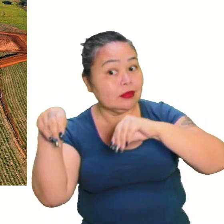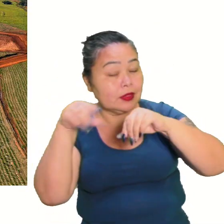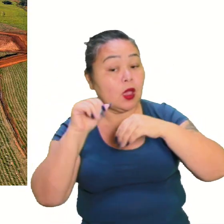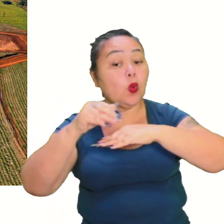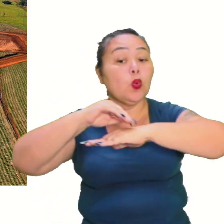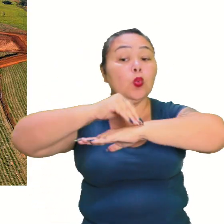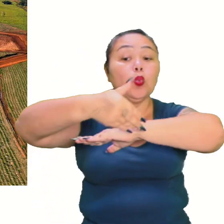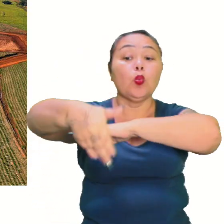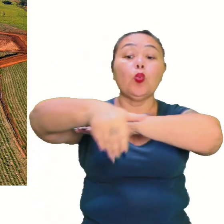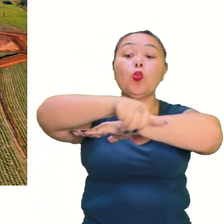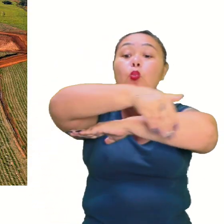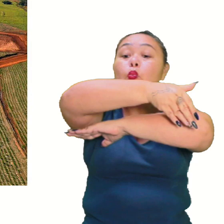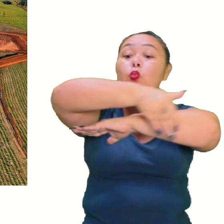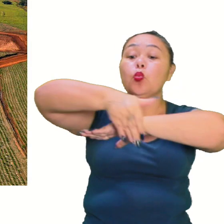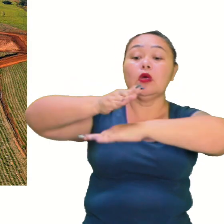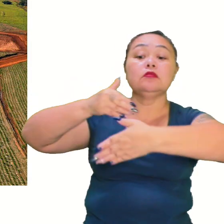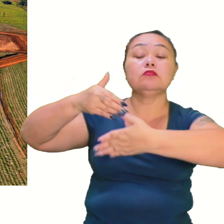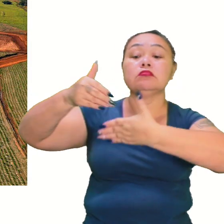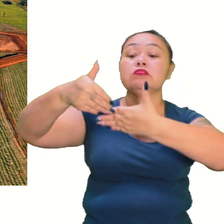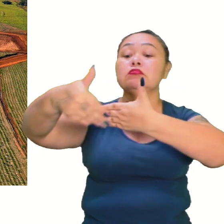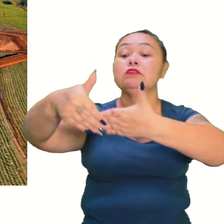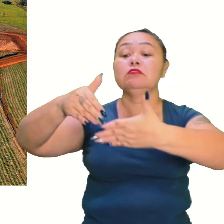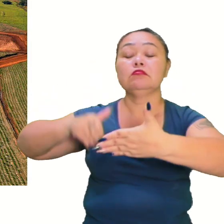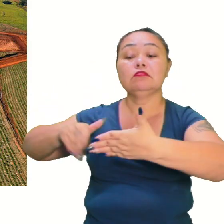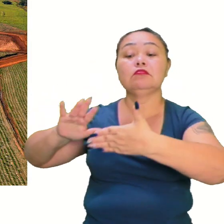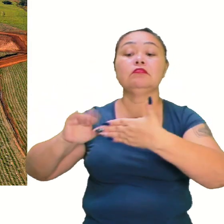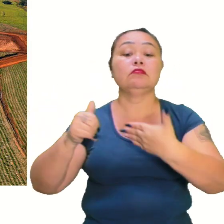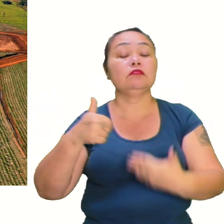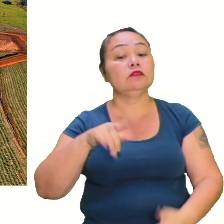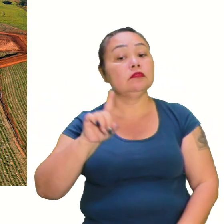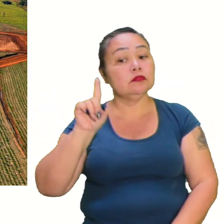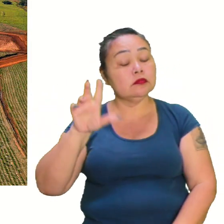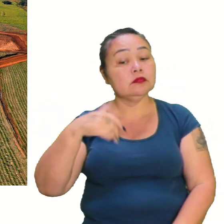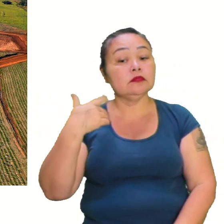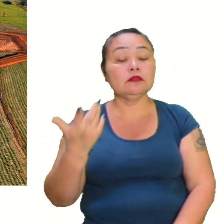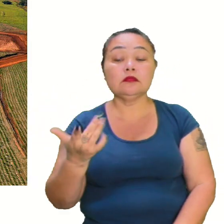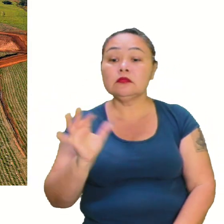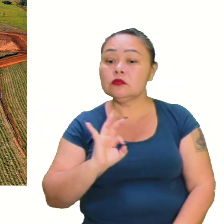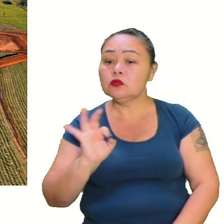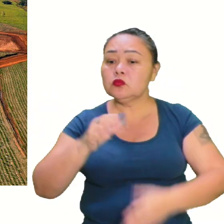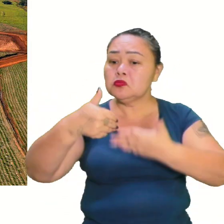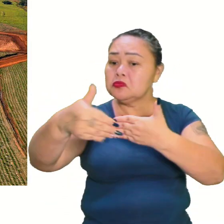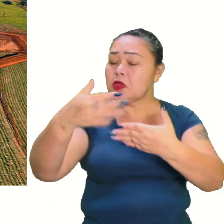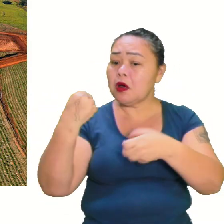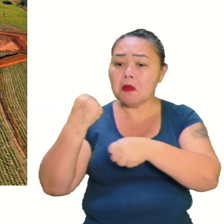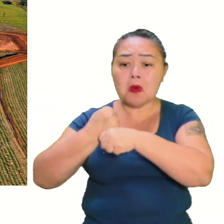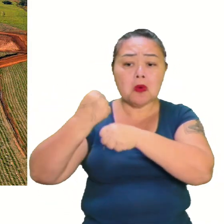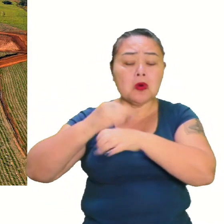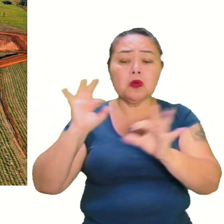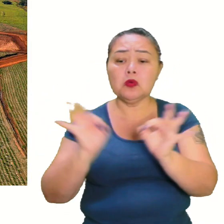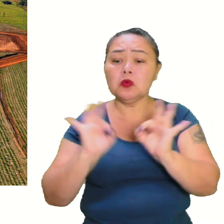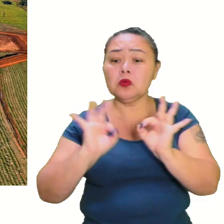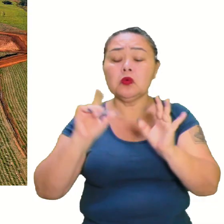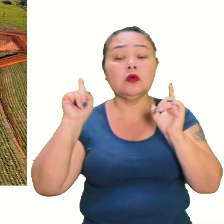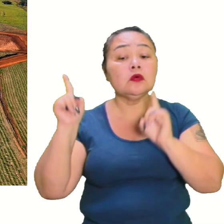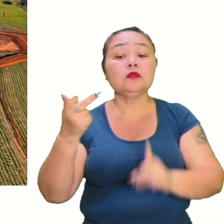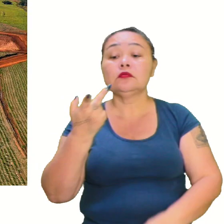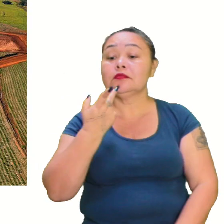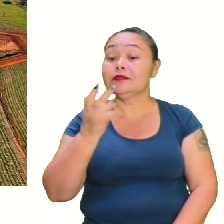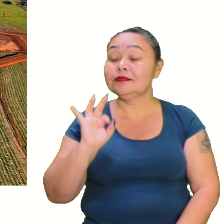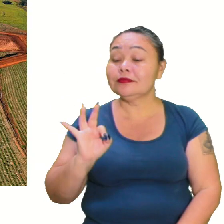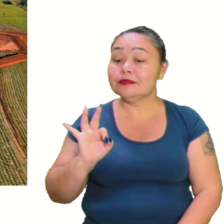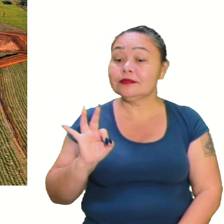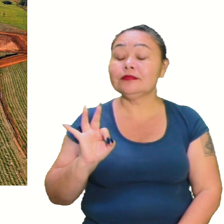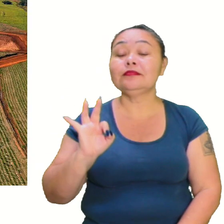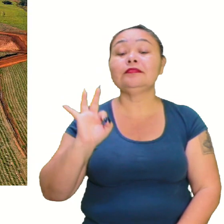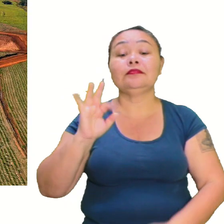As ruas são somente limitações nas laterais. Então, como não tem muro, não tem nada, esse aqui é o que nós